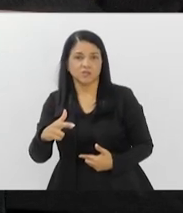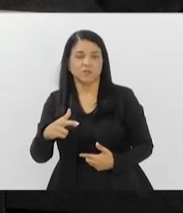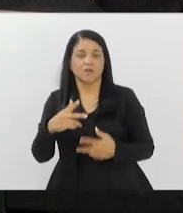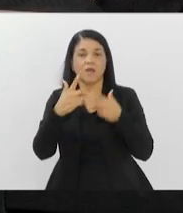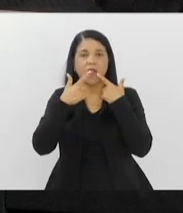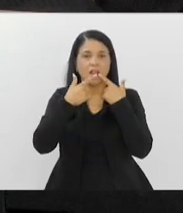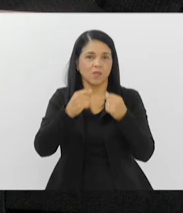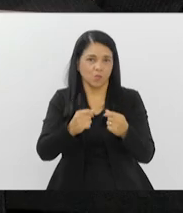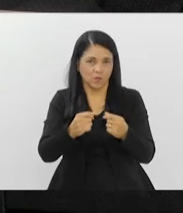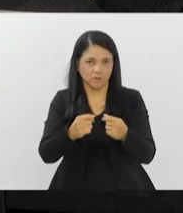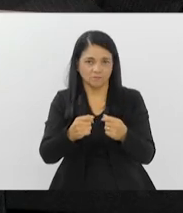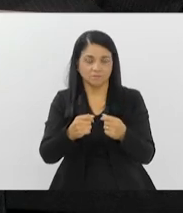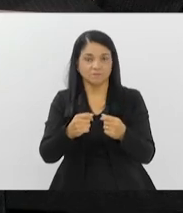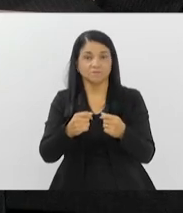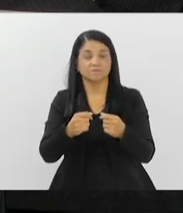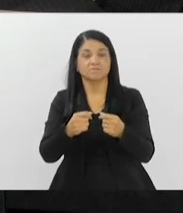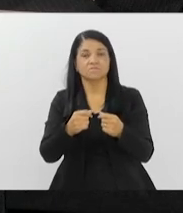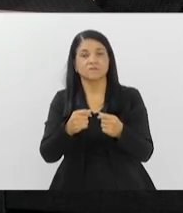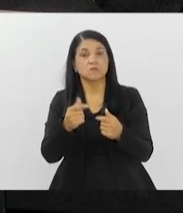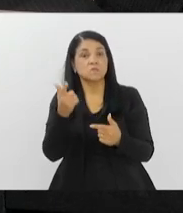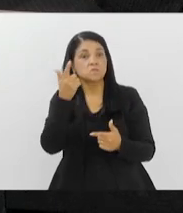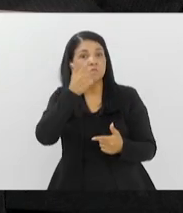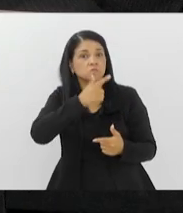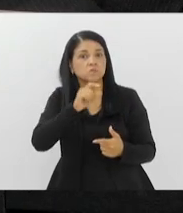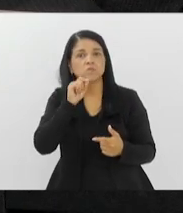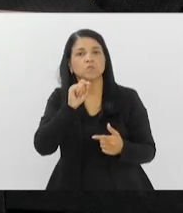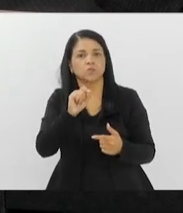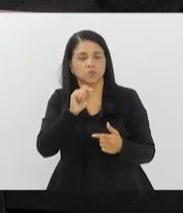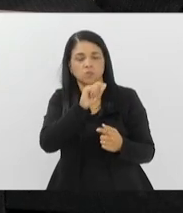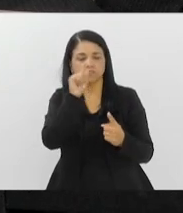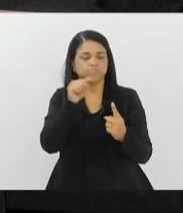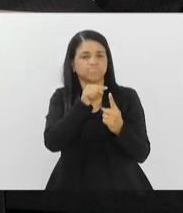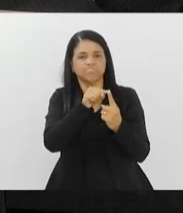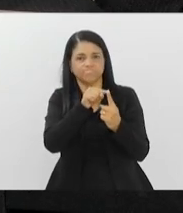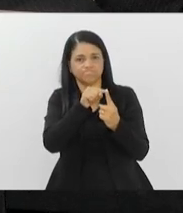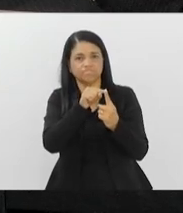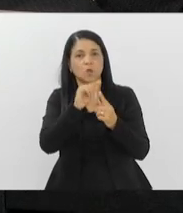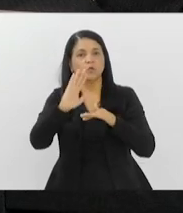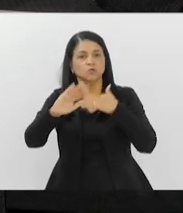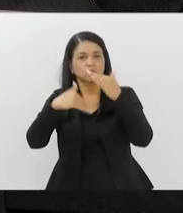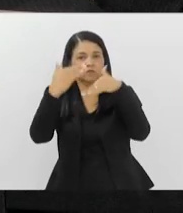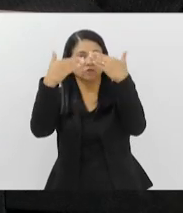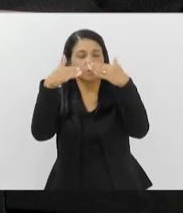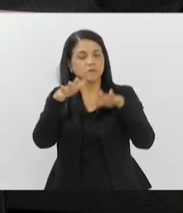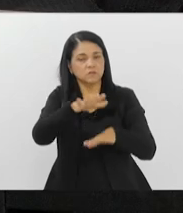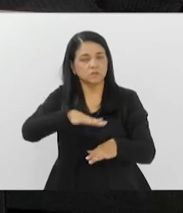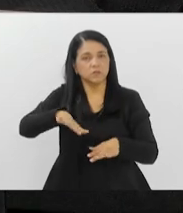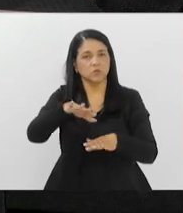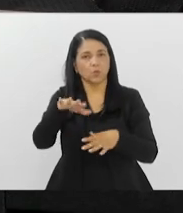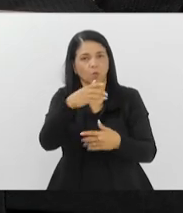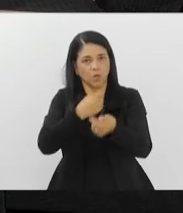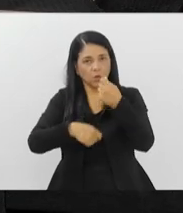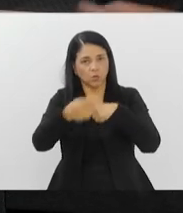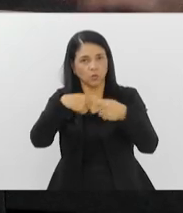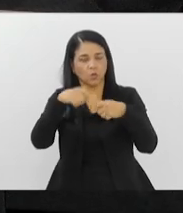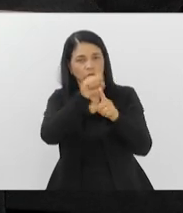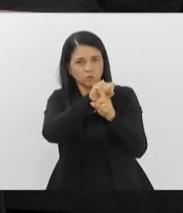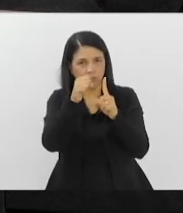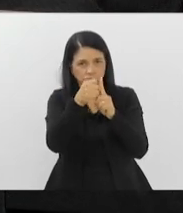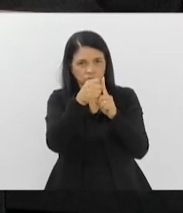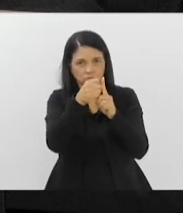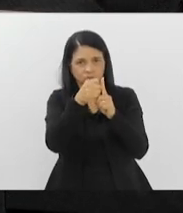língua. Alcança, sobretudo, o desenvolvimento do setor econômico e social.